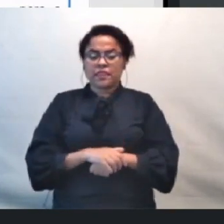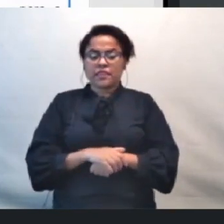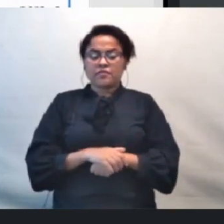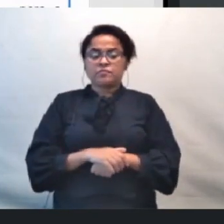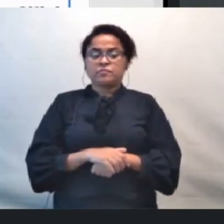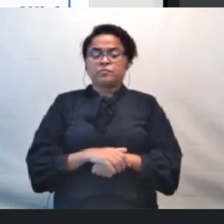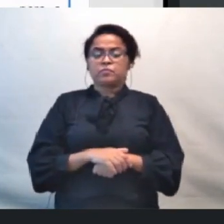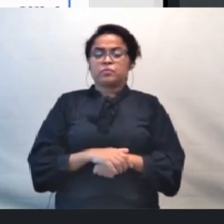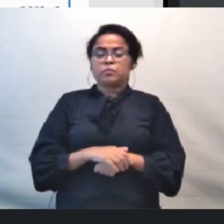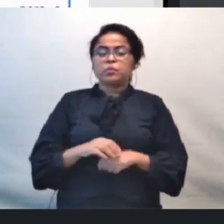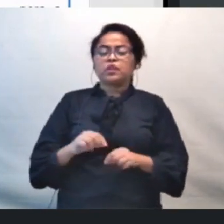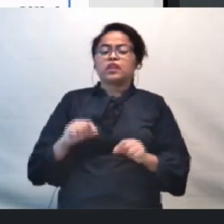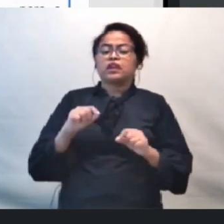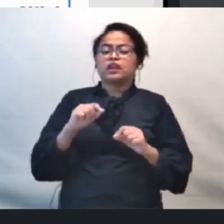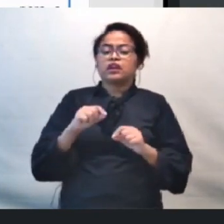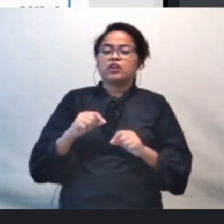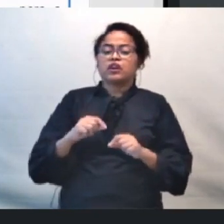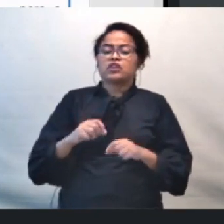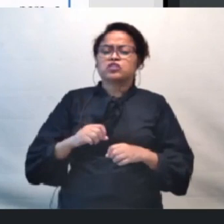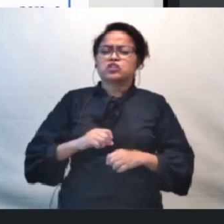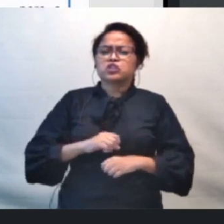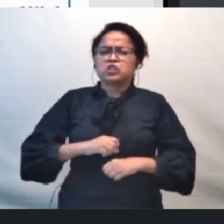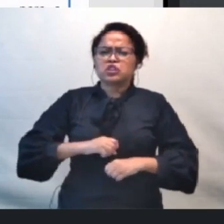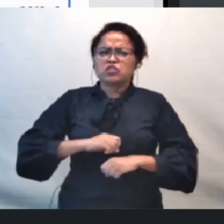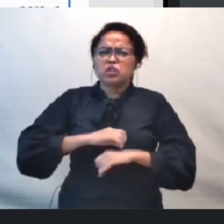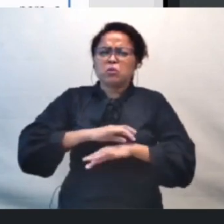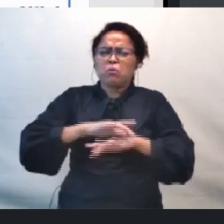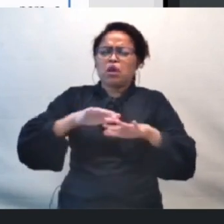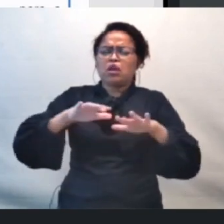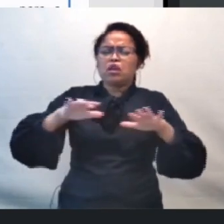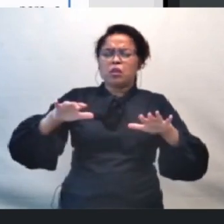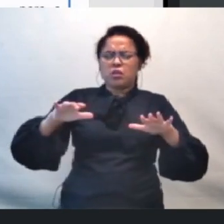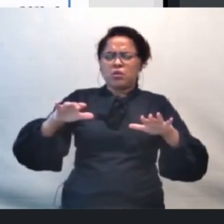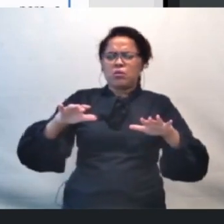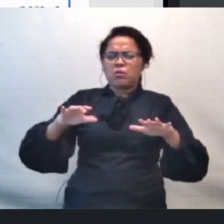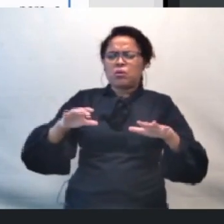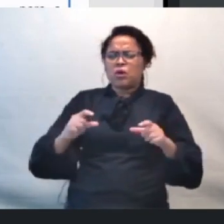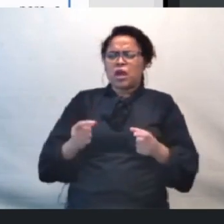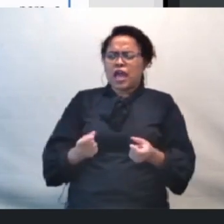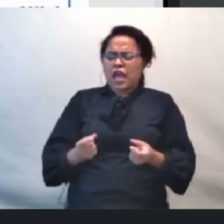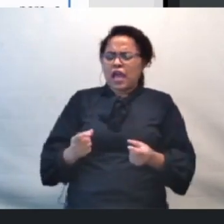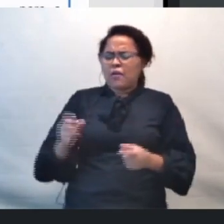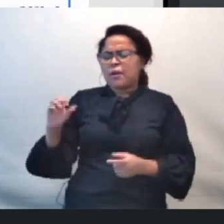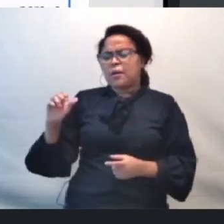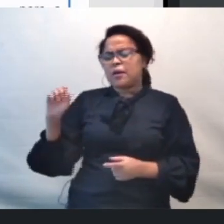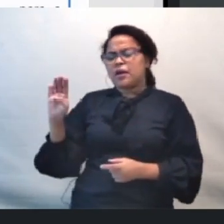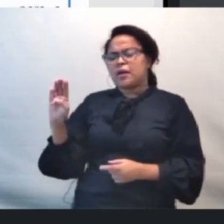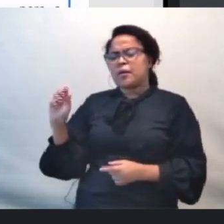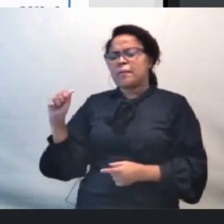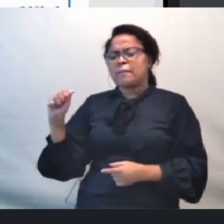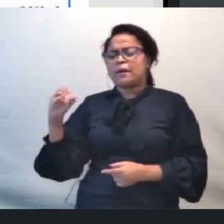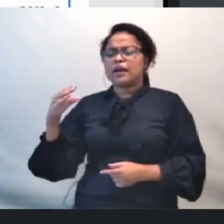mosquito Aedes com Wolbachia, né, que é aquela bactéria que tem a capacidade de reduzir